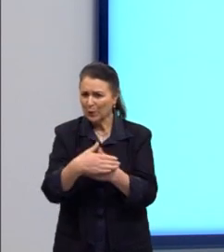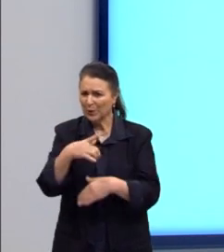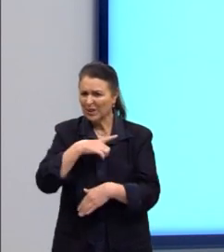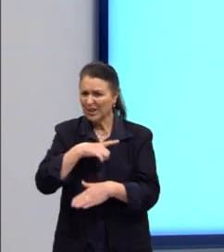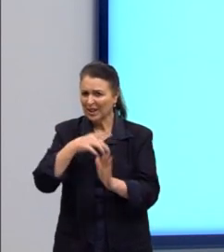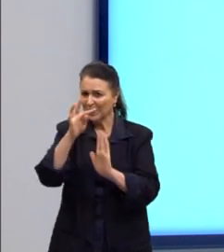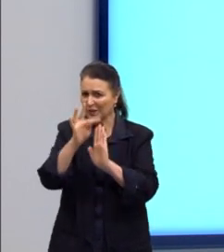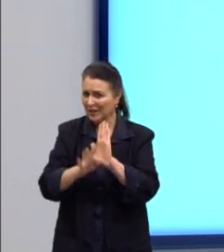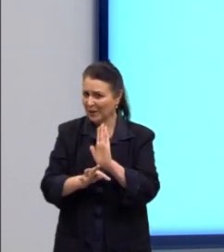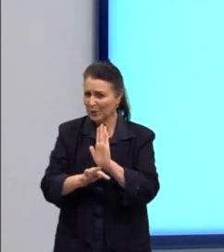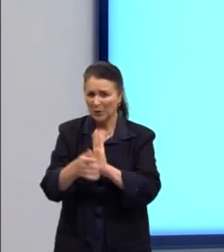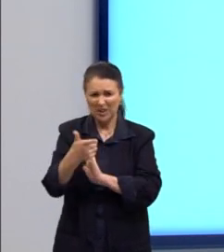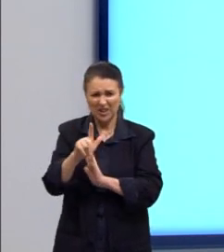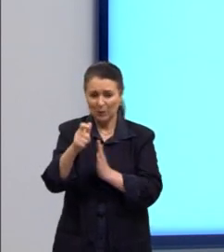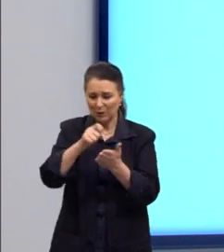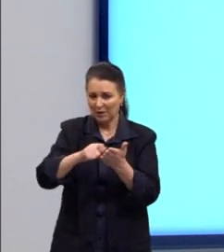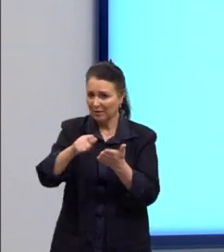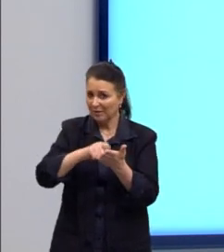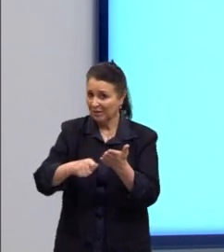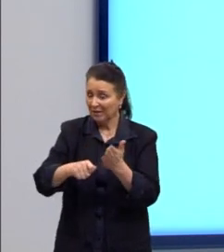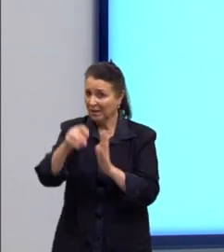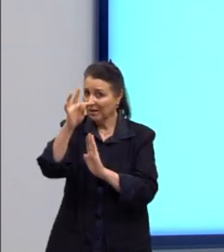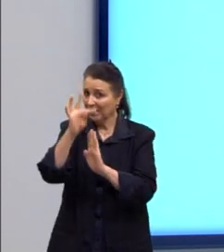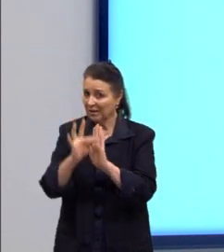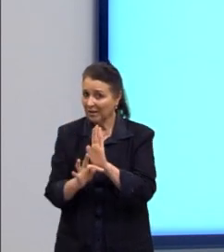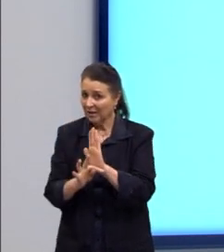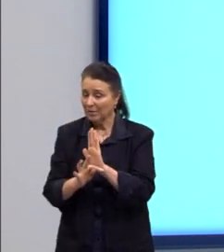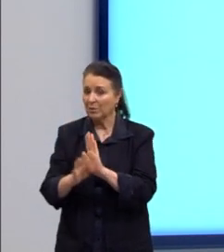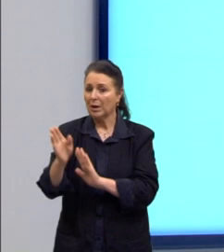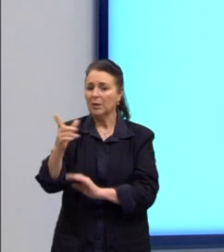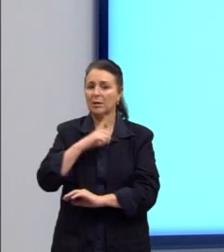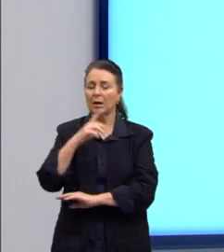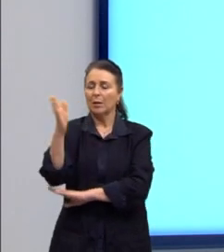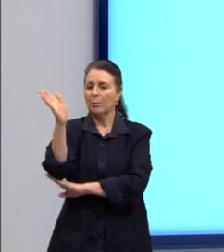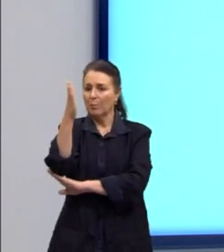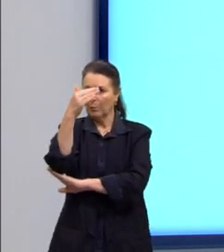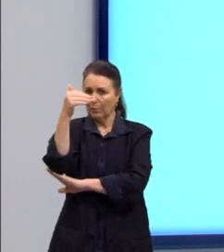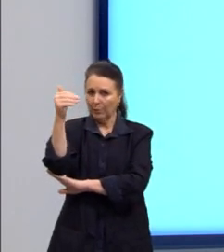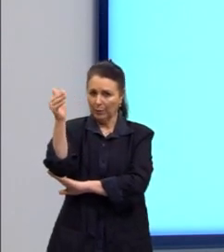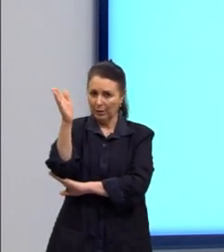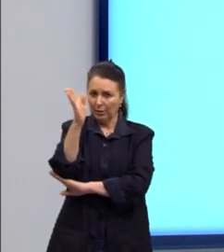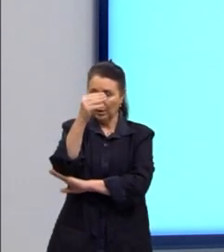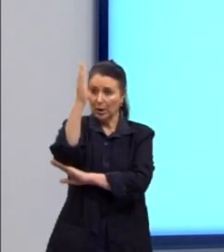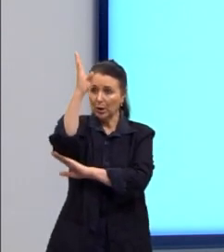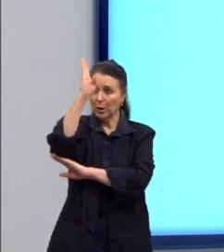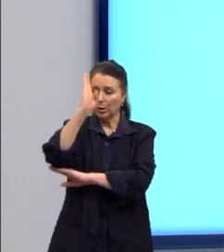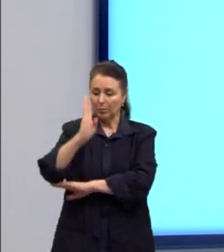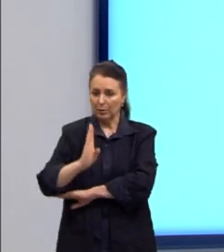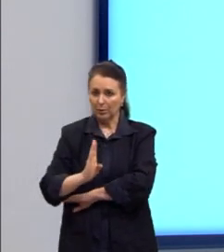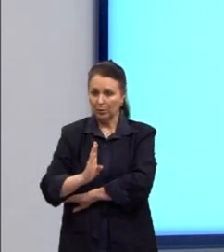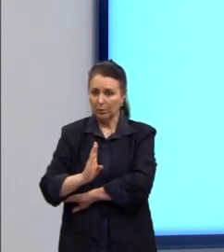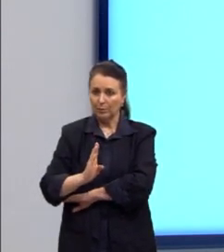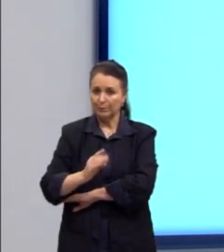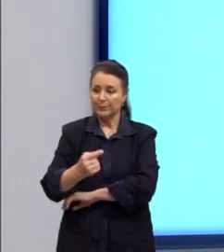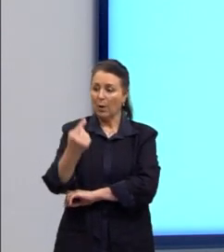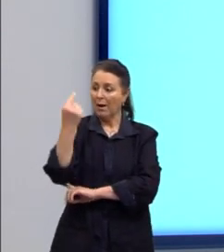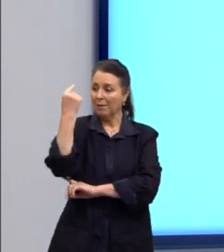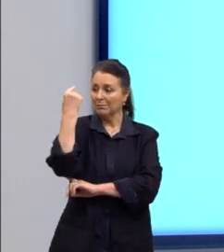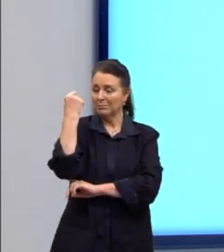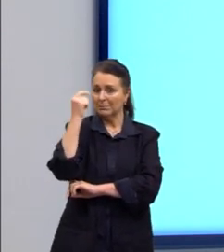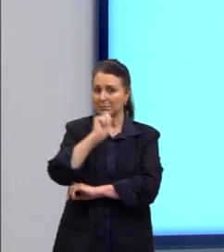que tem nele professora é um texto que está com a bandeira do Brasil é um texto com o fundo azul